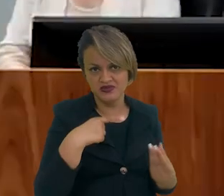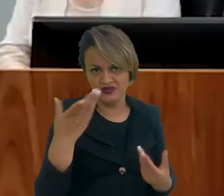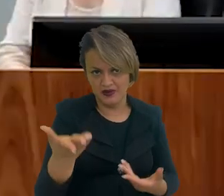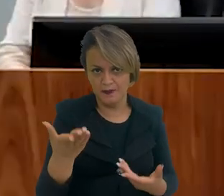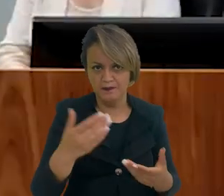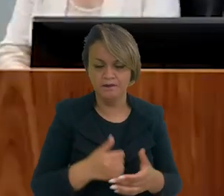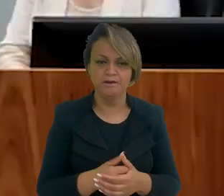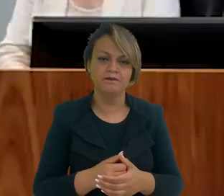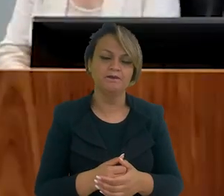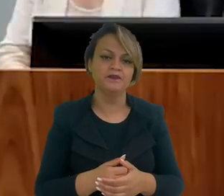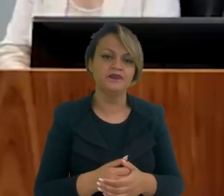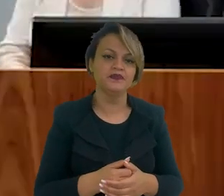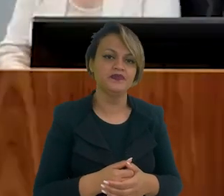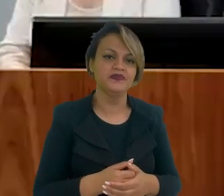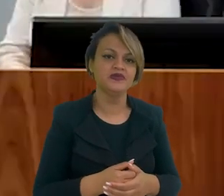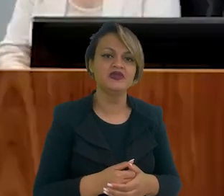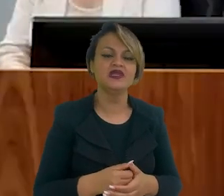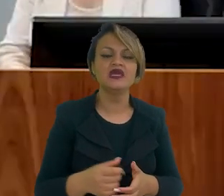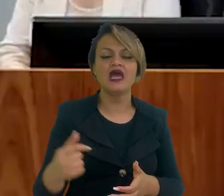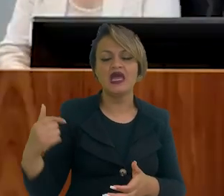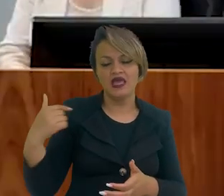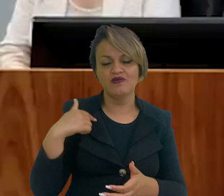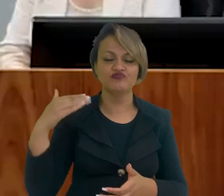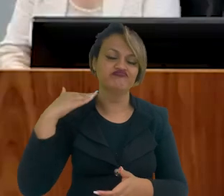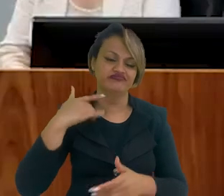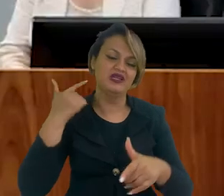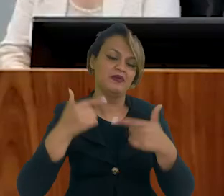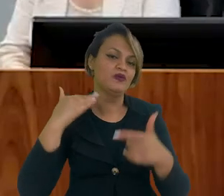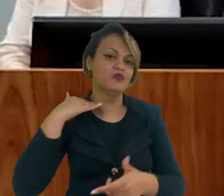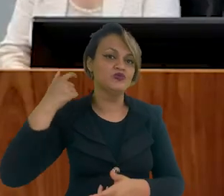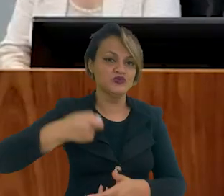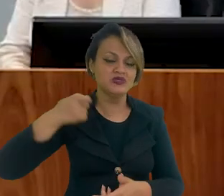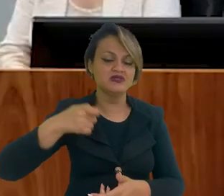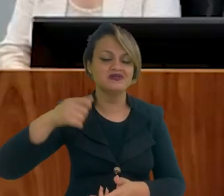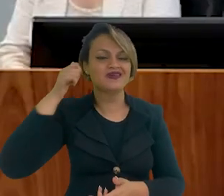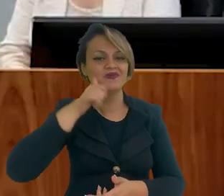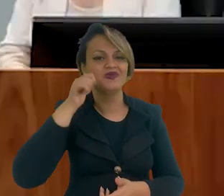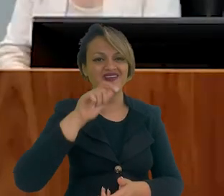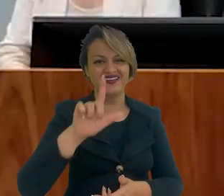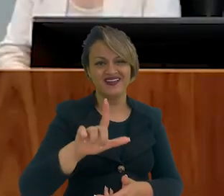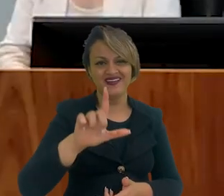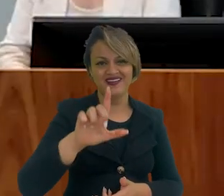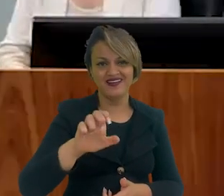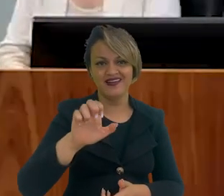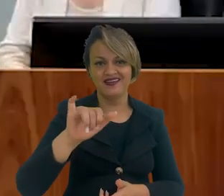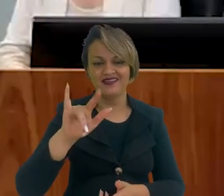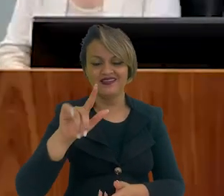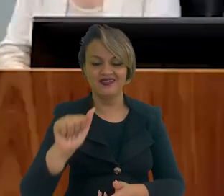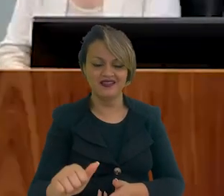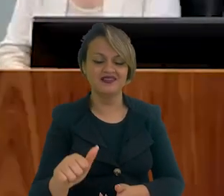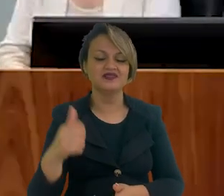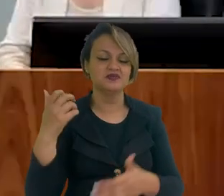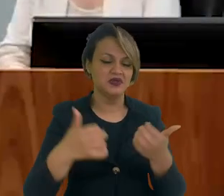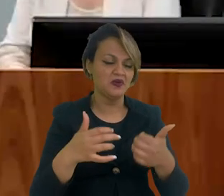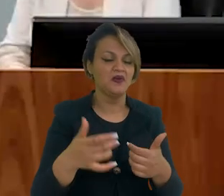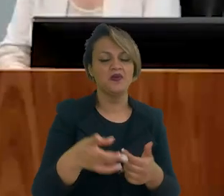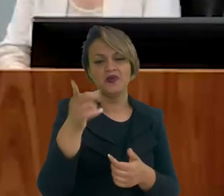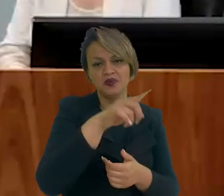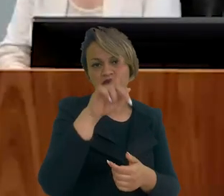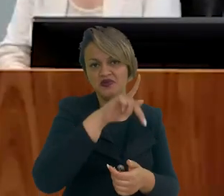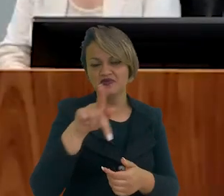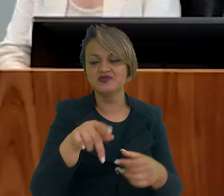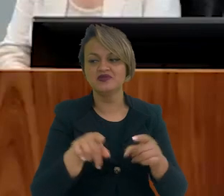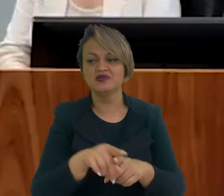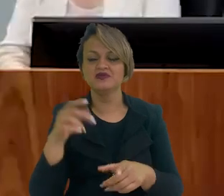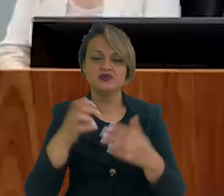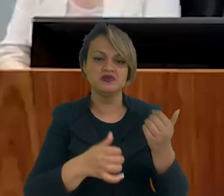dos danos né das espécies não sei se é assim poderia dizer e não eu sou juíza né em nós acho que